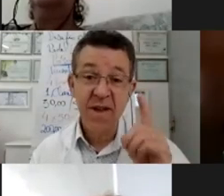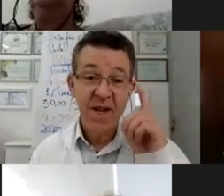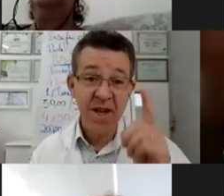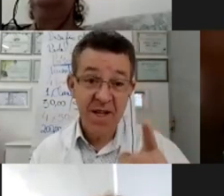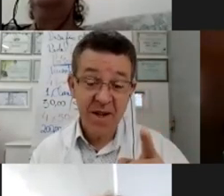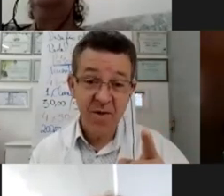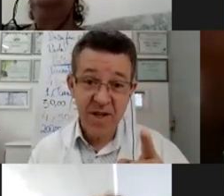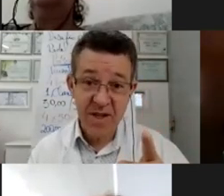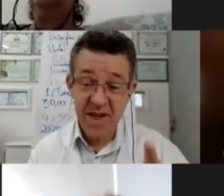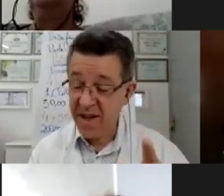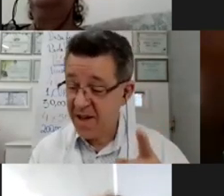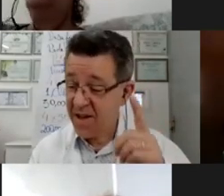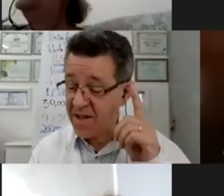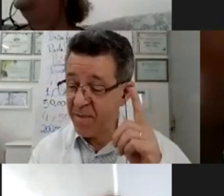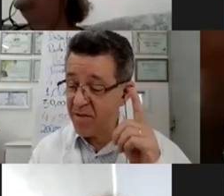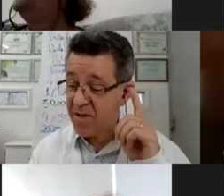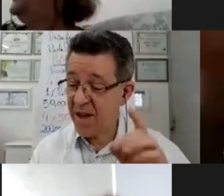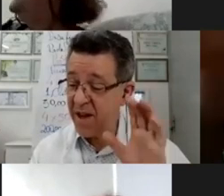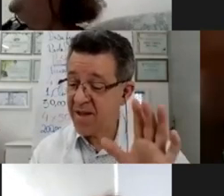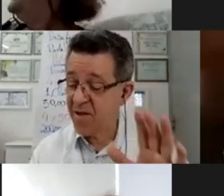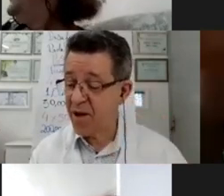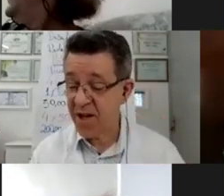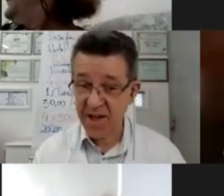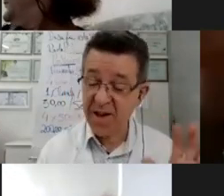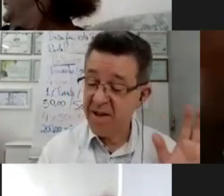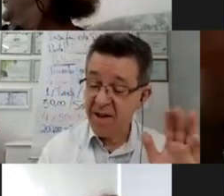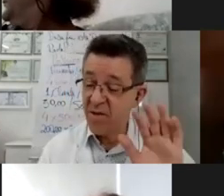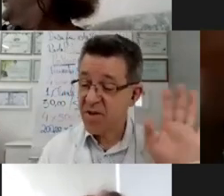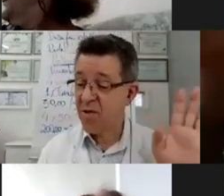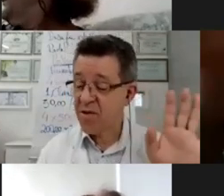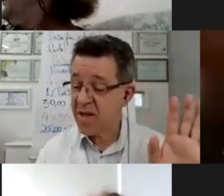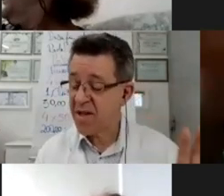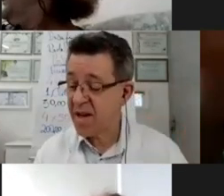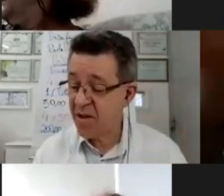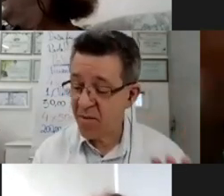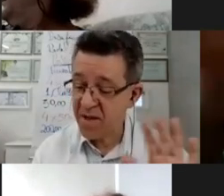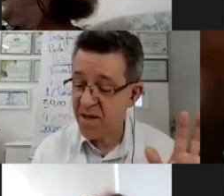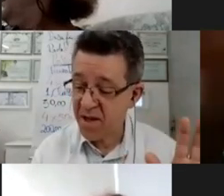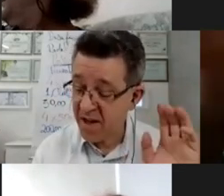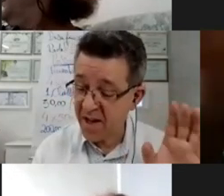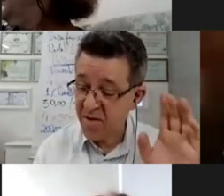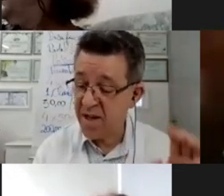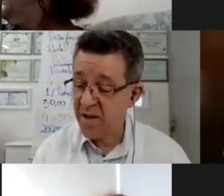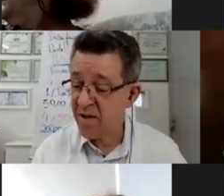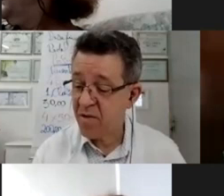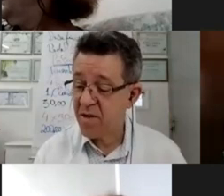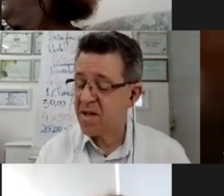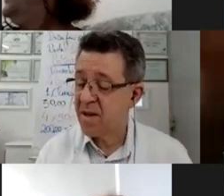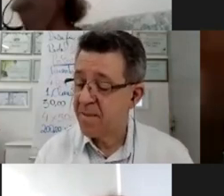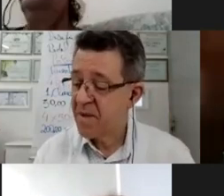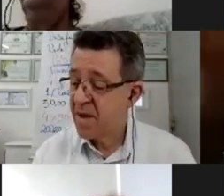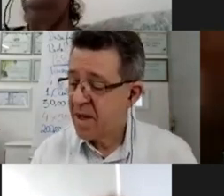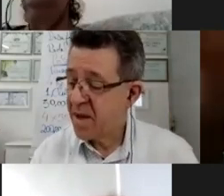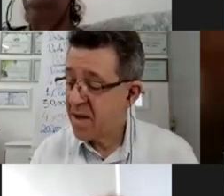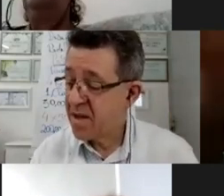falado. Tem gente dando cortesia e recebendo R$100 de gorjeta, né? Não sei quanto a Alessandra ganhou, mas tem gente ganhando dinheiro aí com